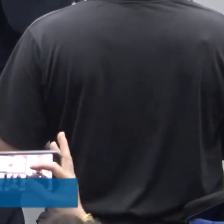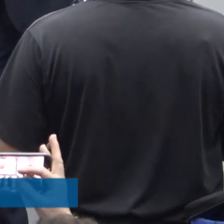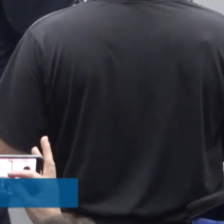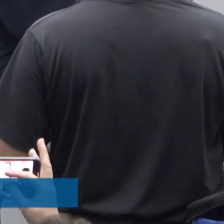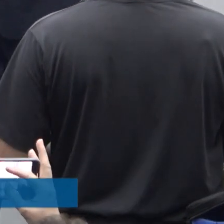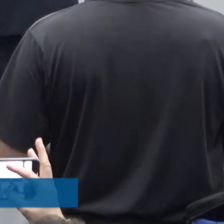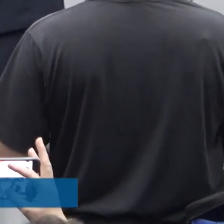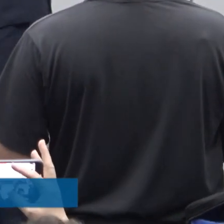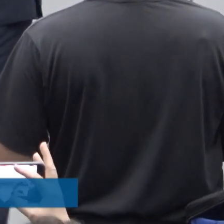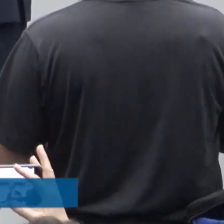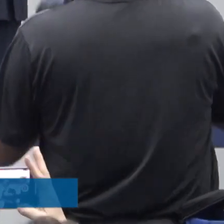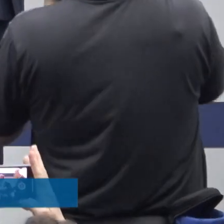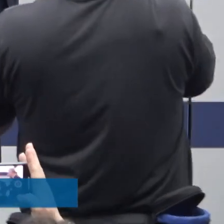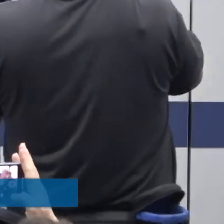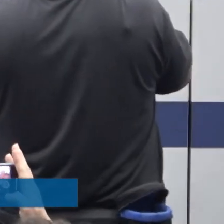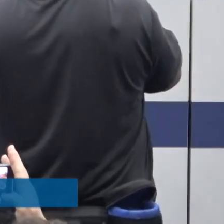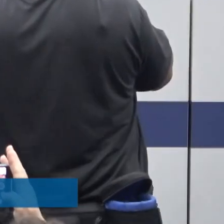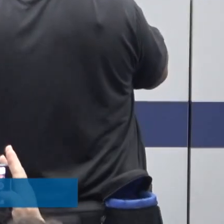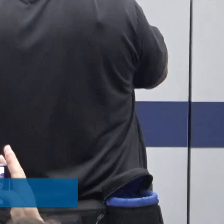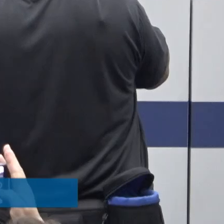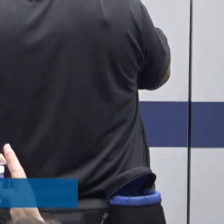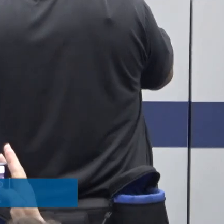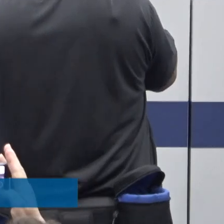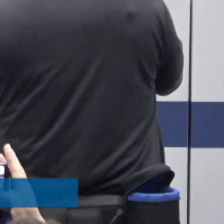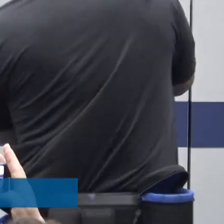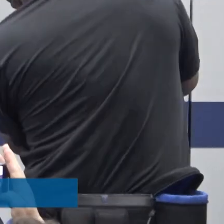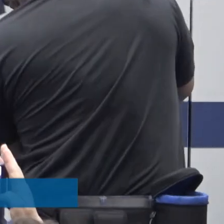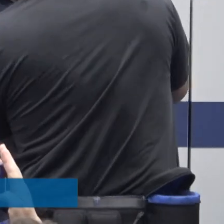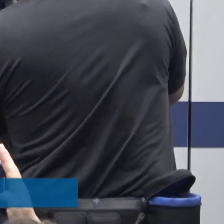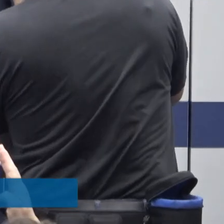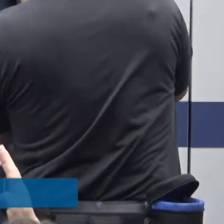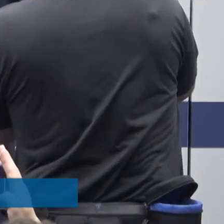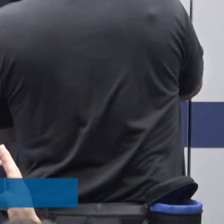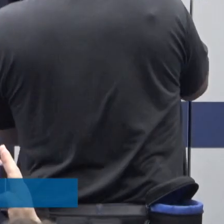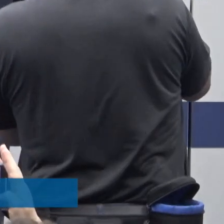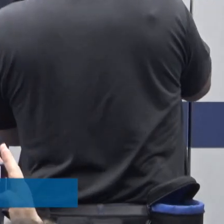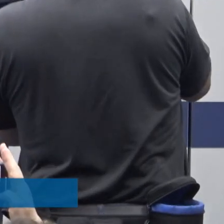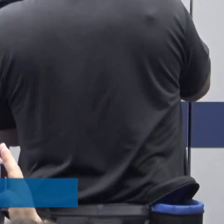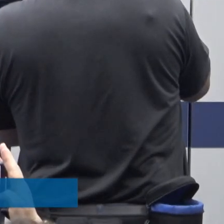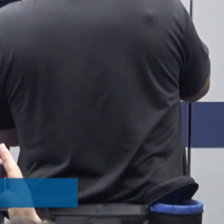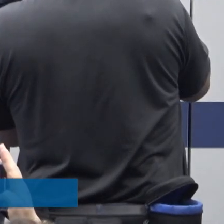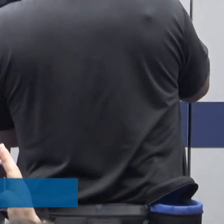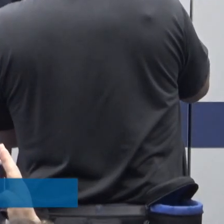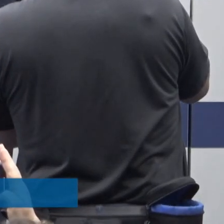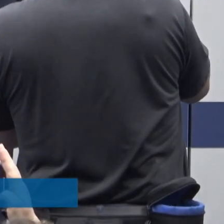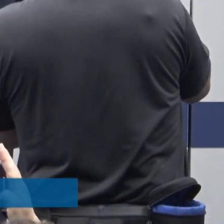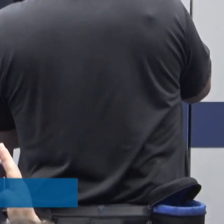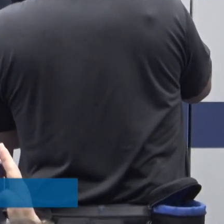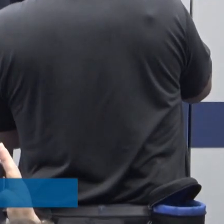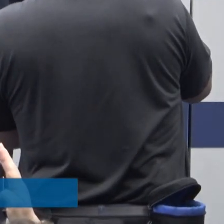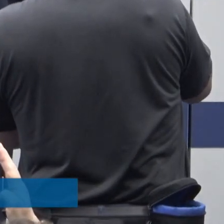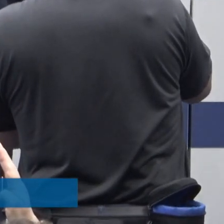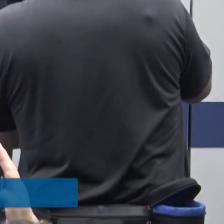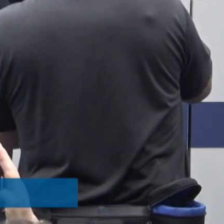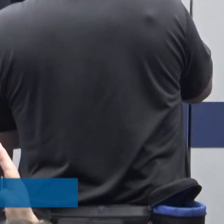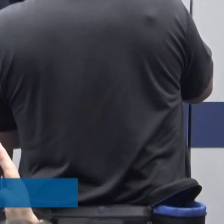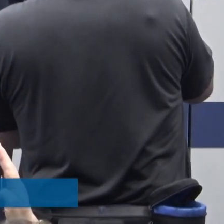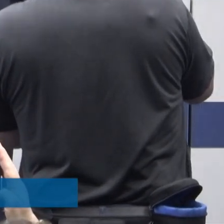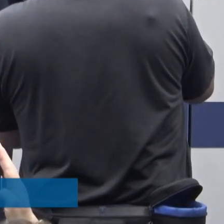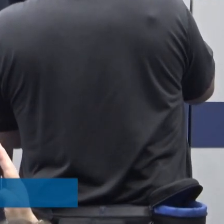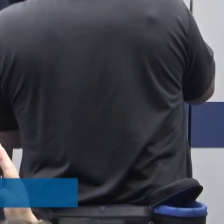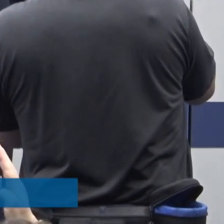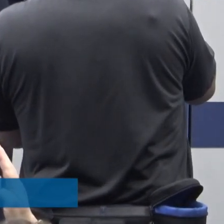Céu sempre aberto, terra limpa e hospitaleira.